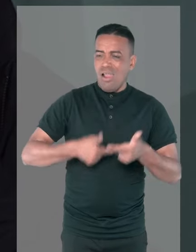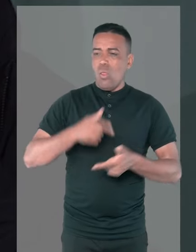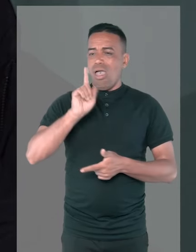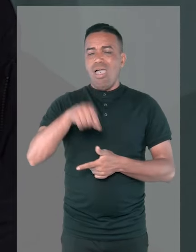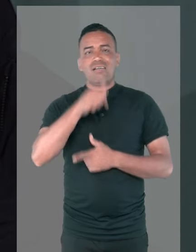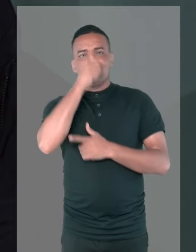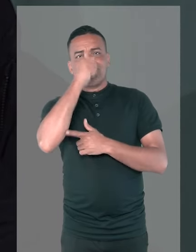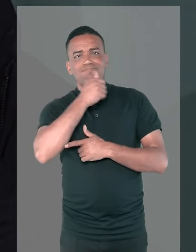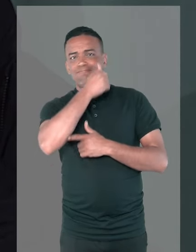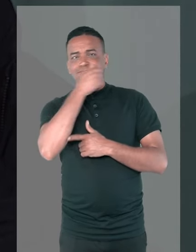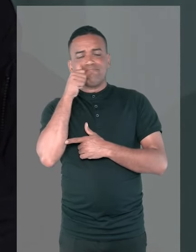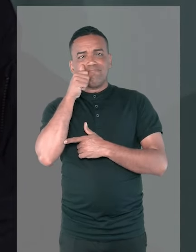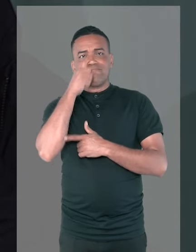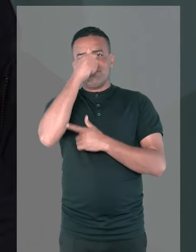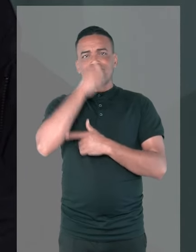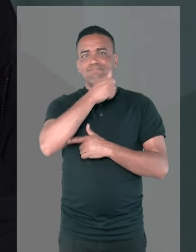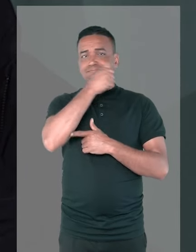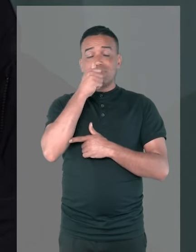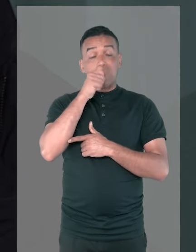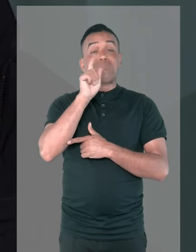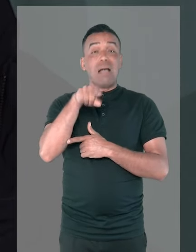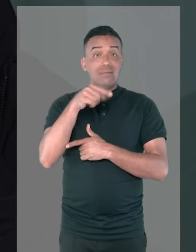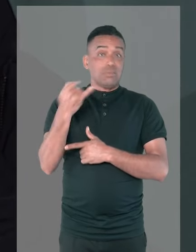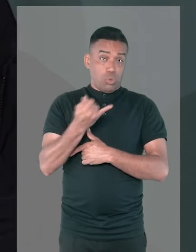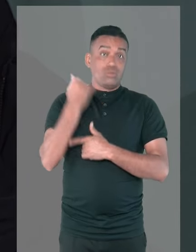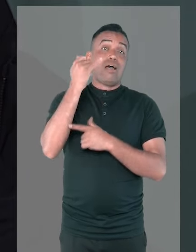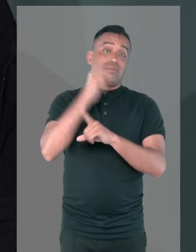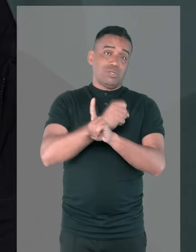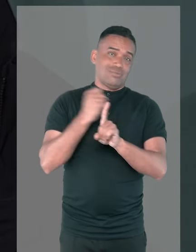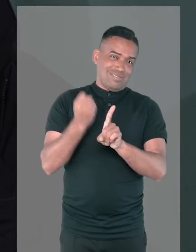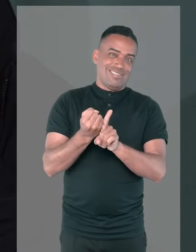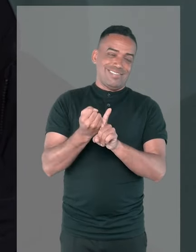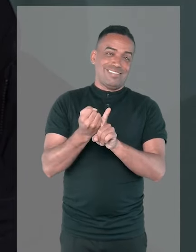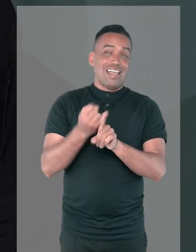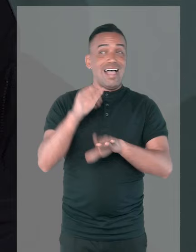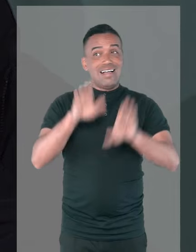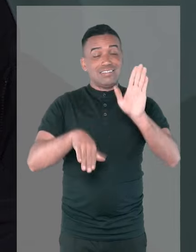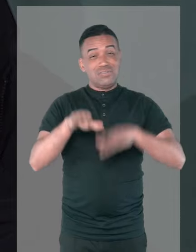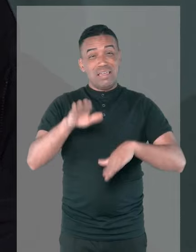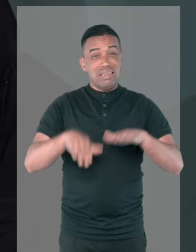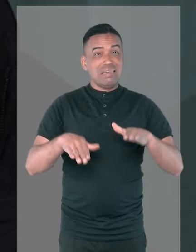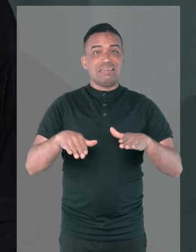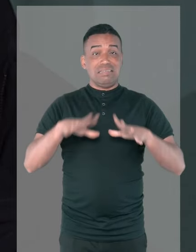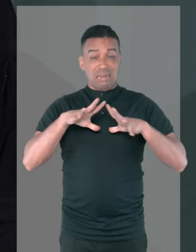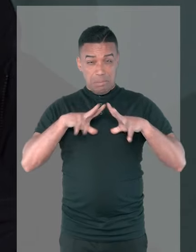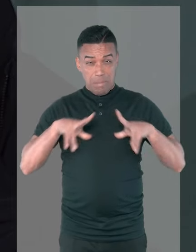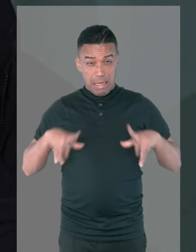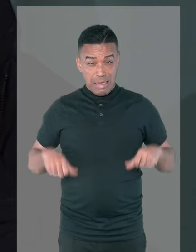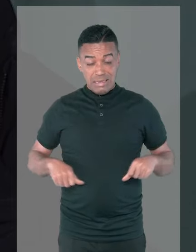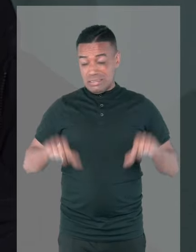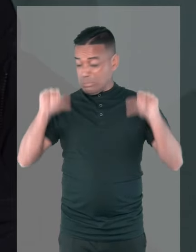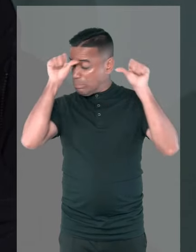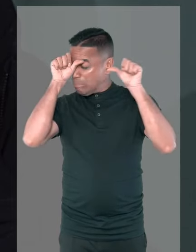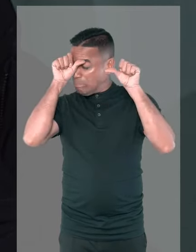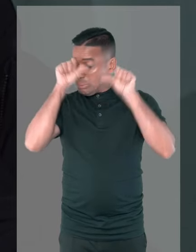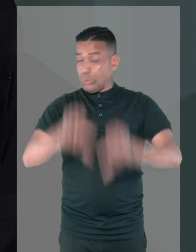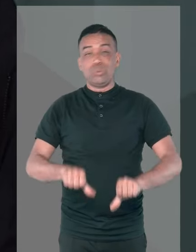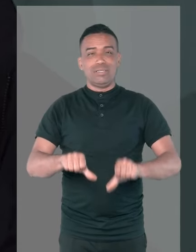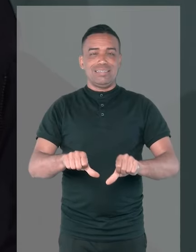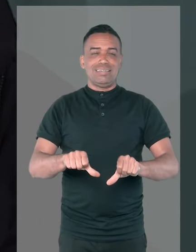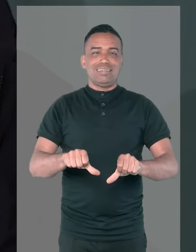que cumprem um tipo de trabalho essencial, às vezes em condições de higiene péssimas, né? Já que, ao mesmo